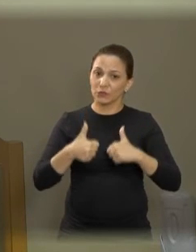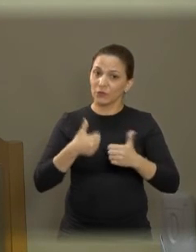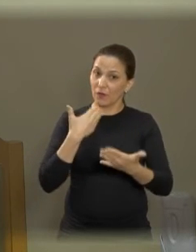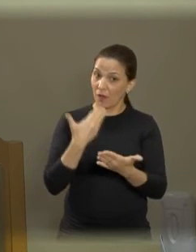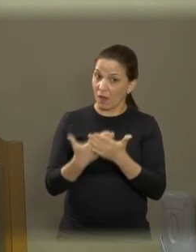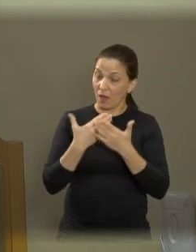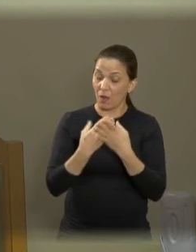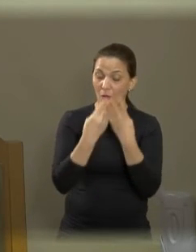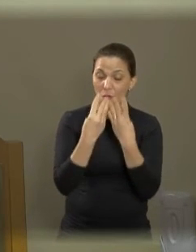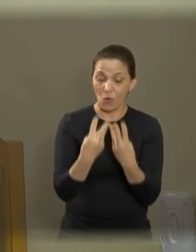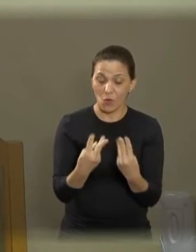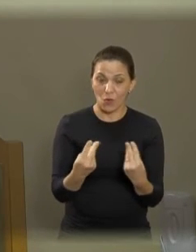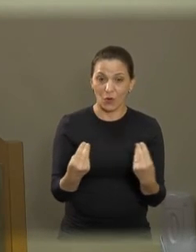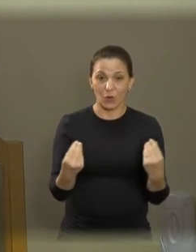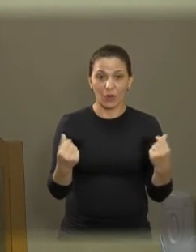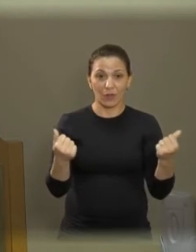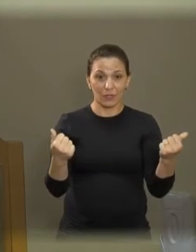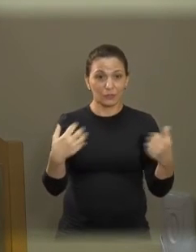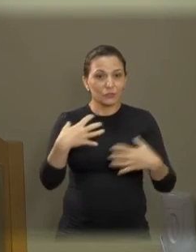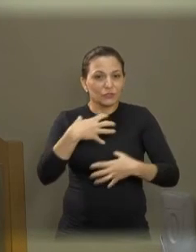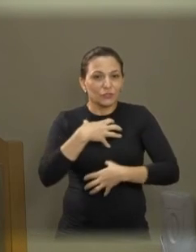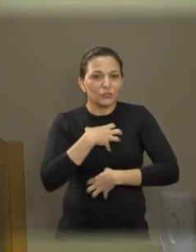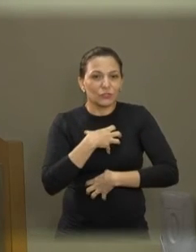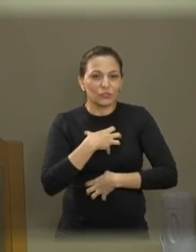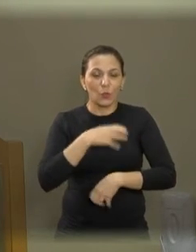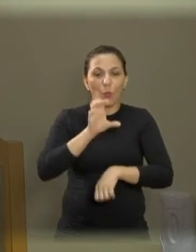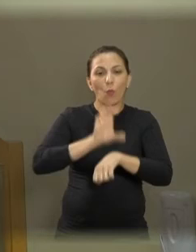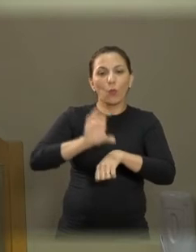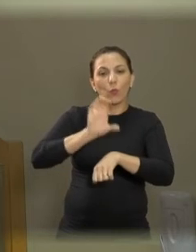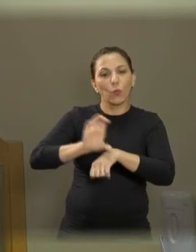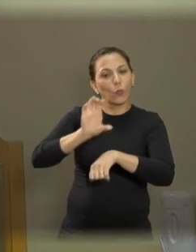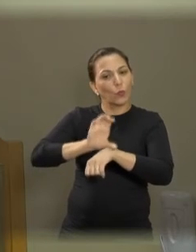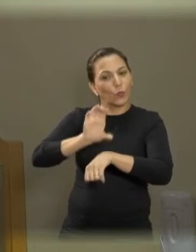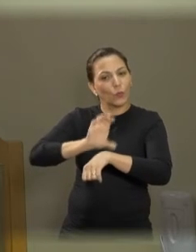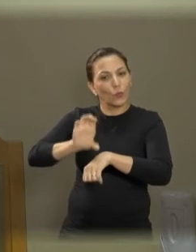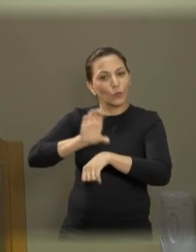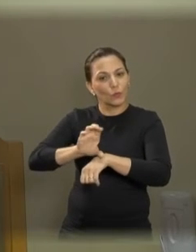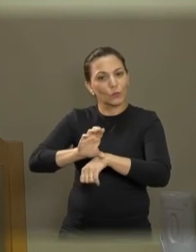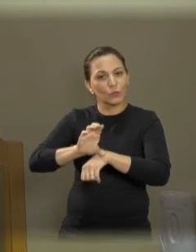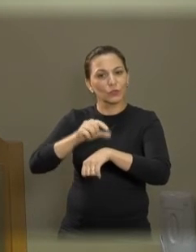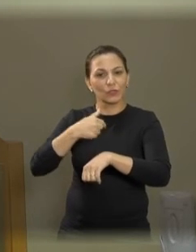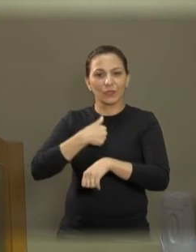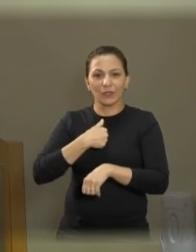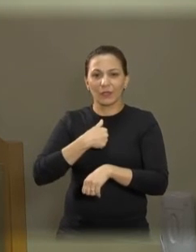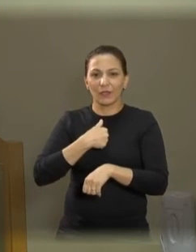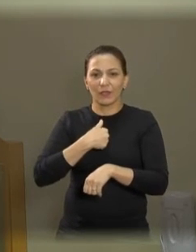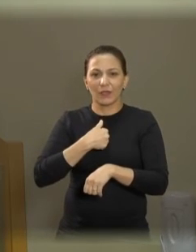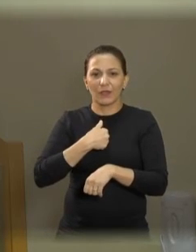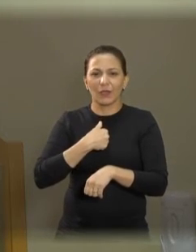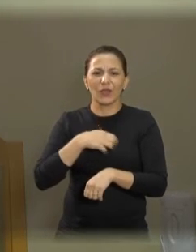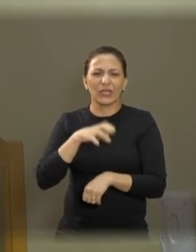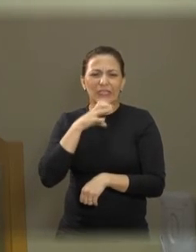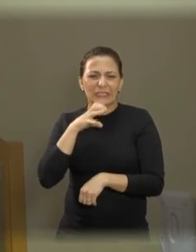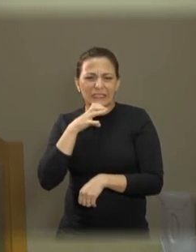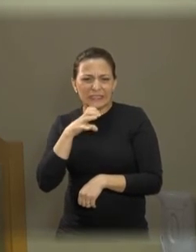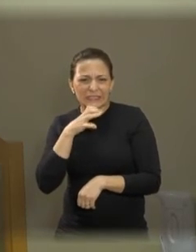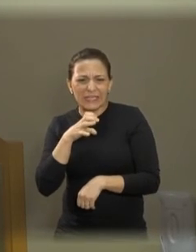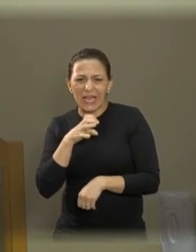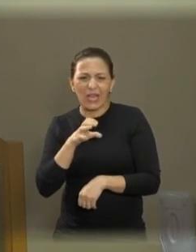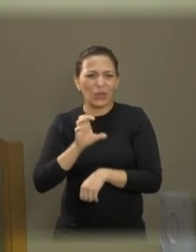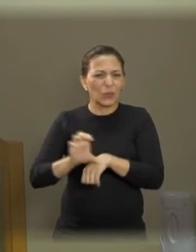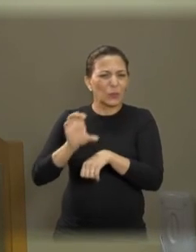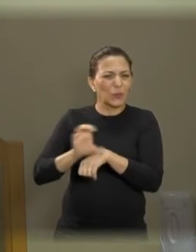aulas com qualidade, virou na forma de cursos, que eu fui muito, muito criticado por